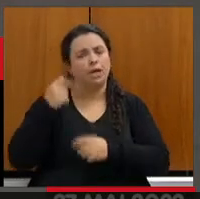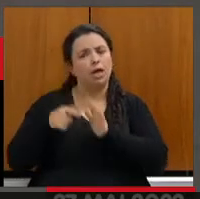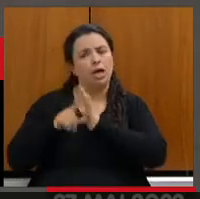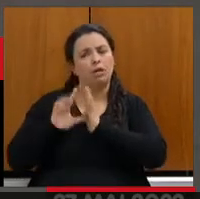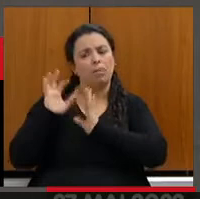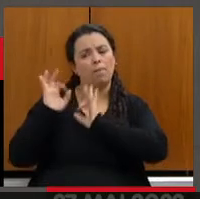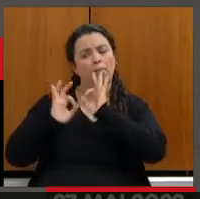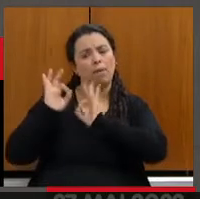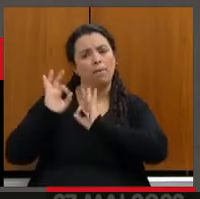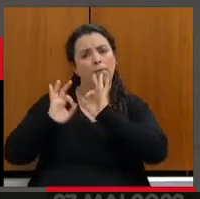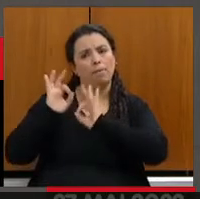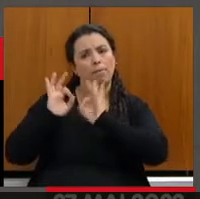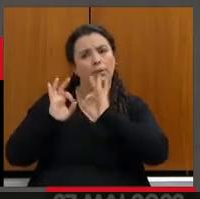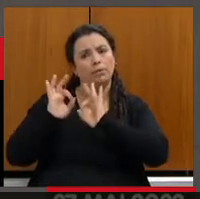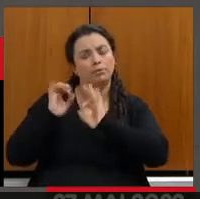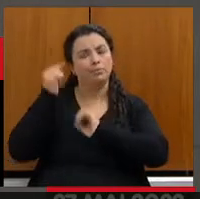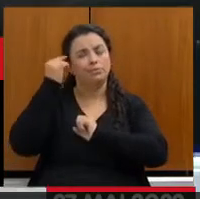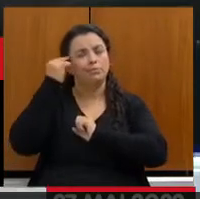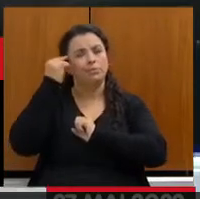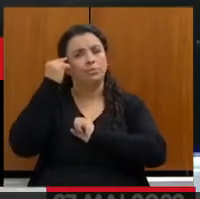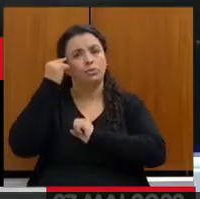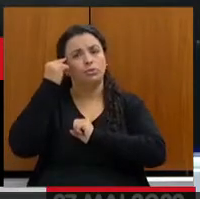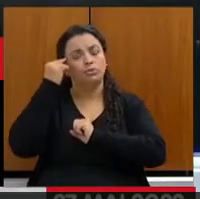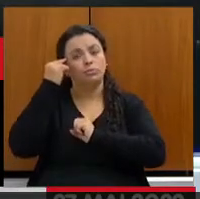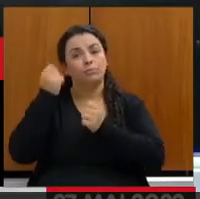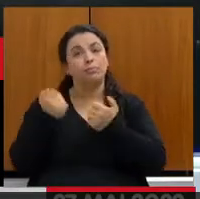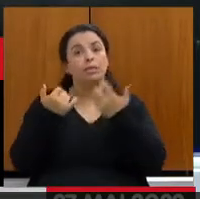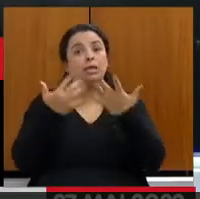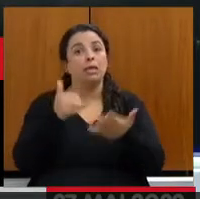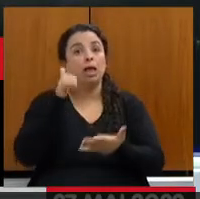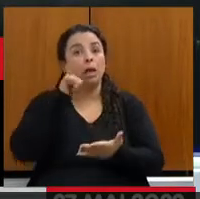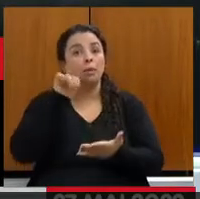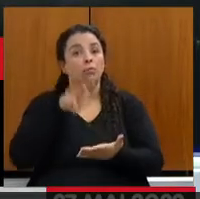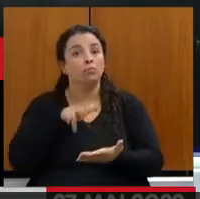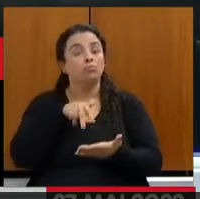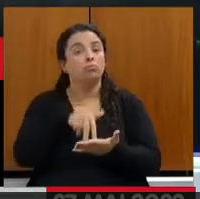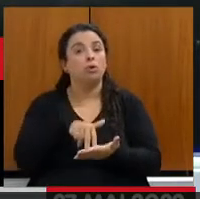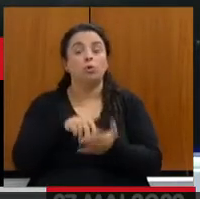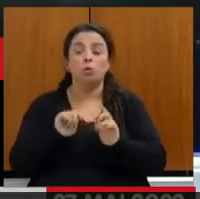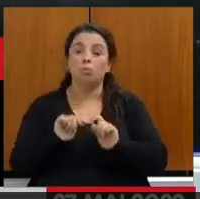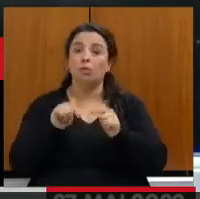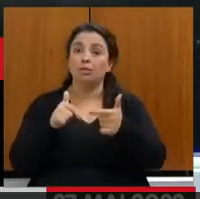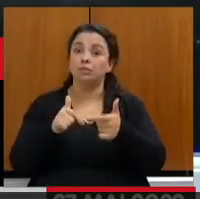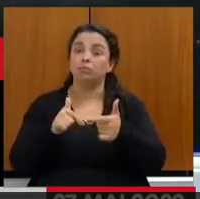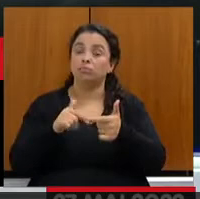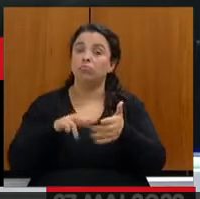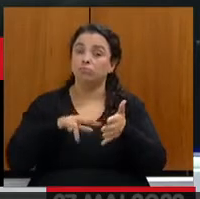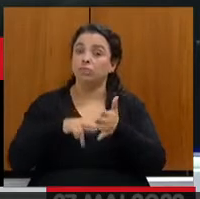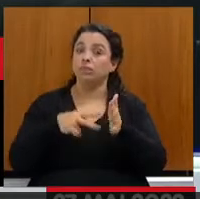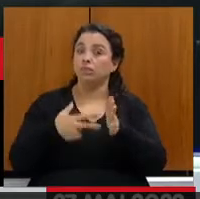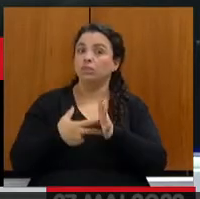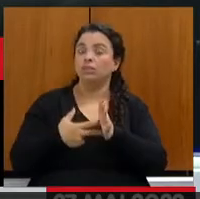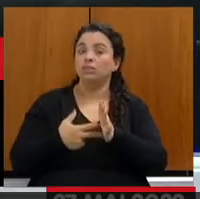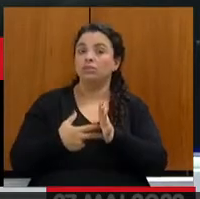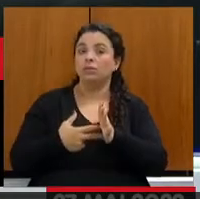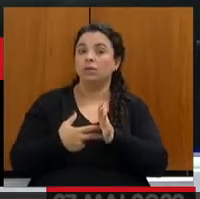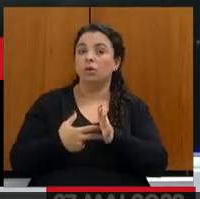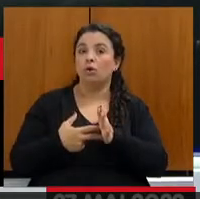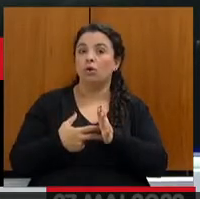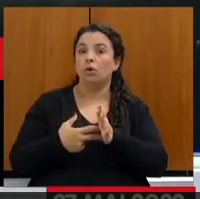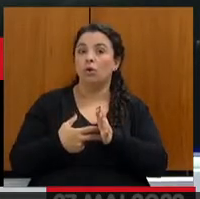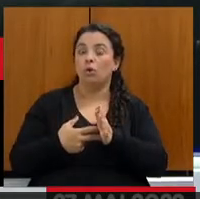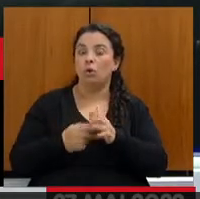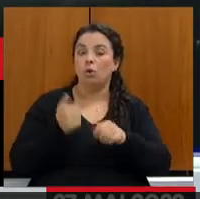que as mulheres pudessem ou ocupar com o ato simbólico a 77 cadeiras